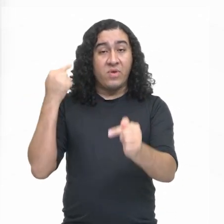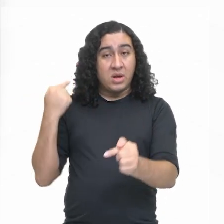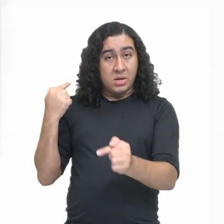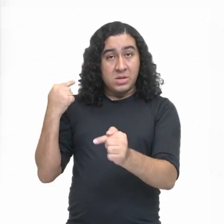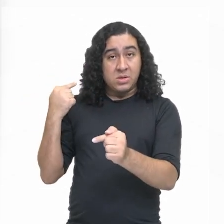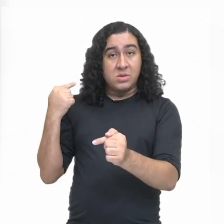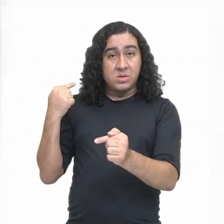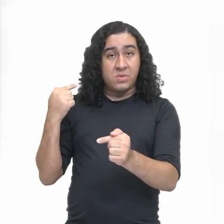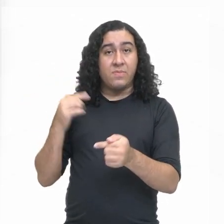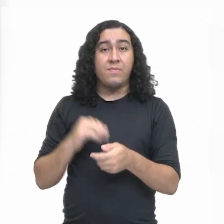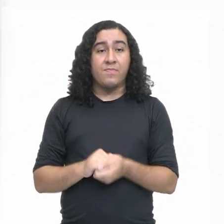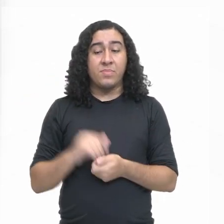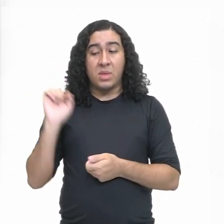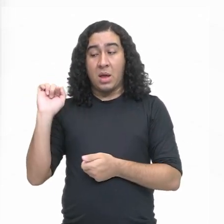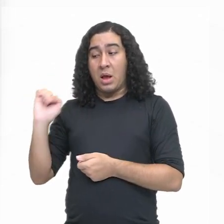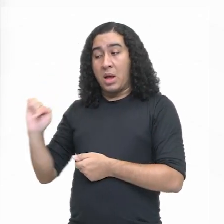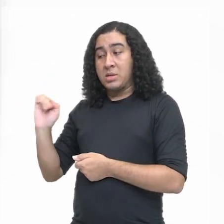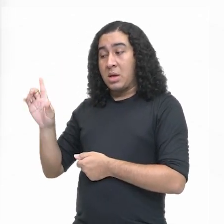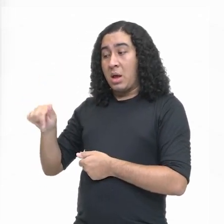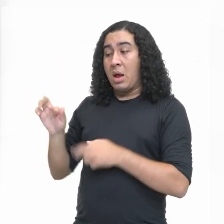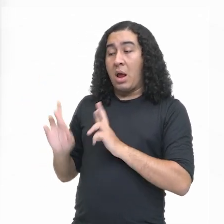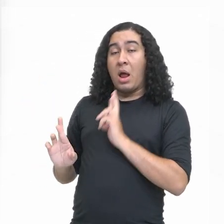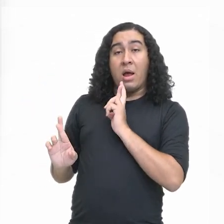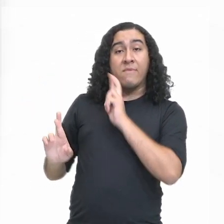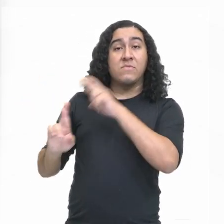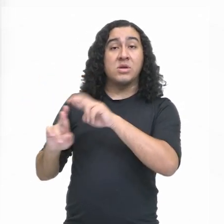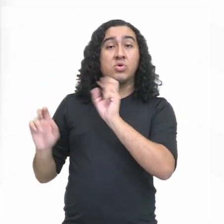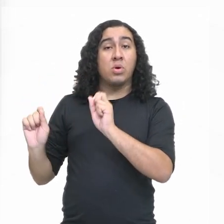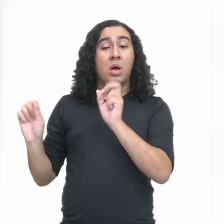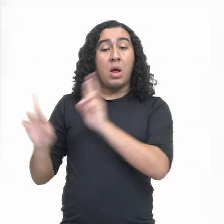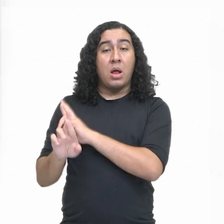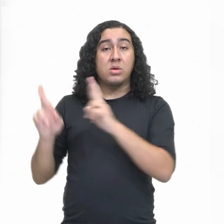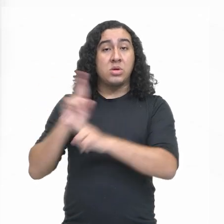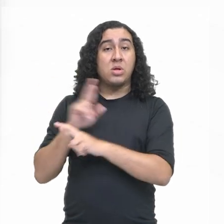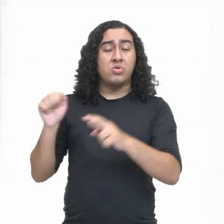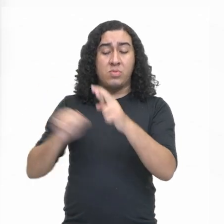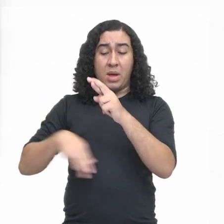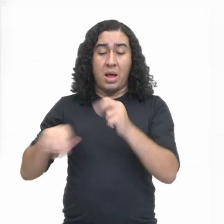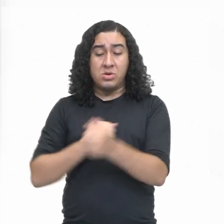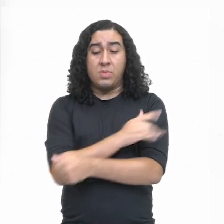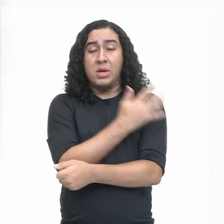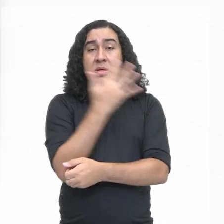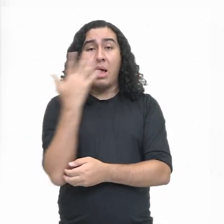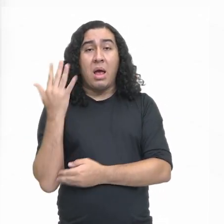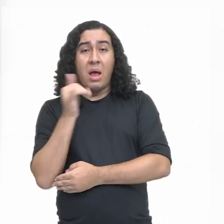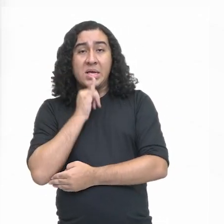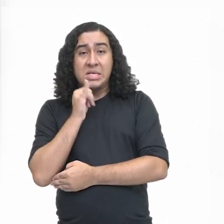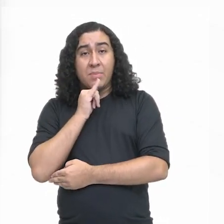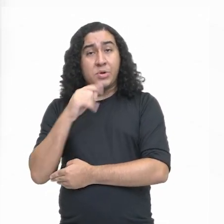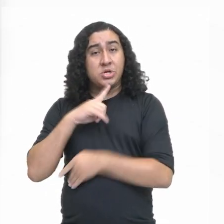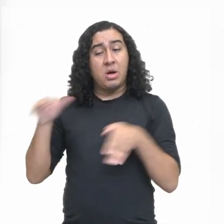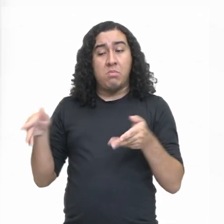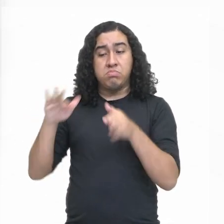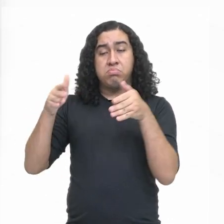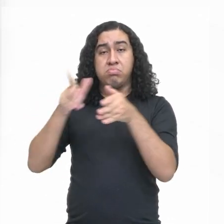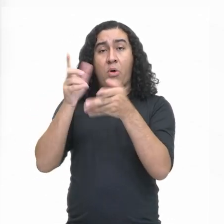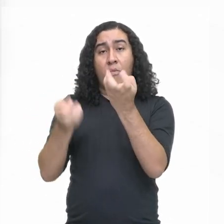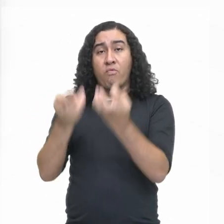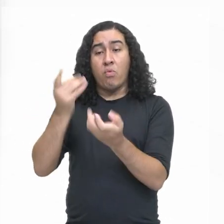que estão relacionadas, né, que estavam relacionadas com questões ambientais, como a erupção de